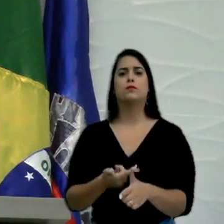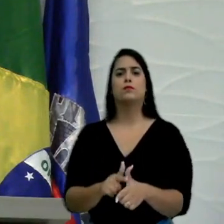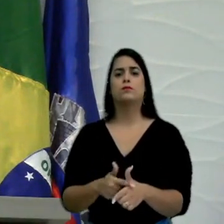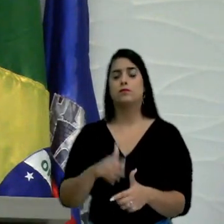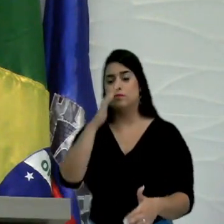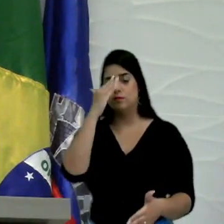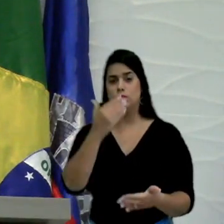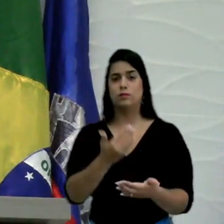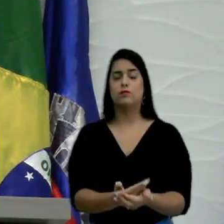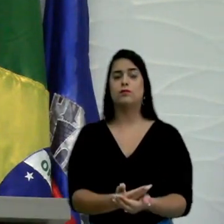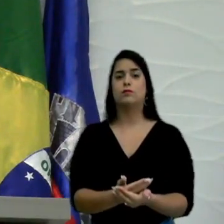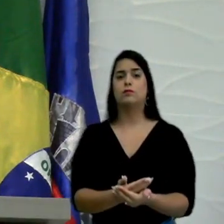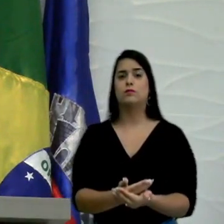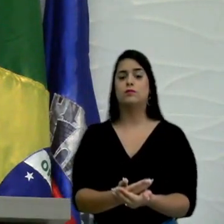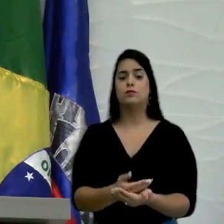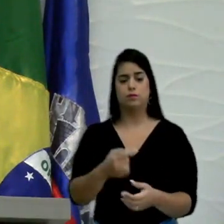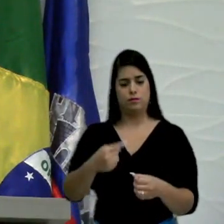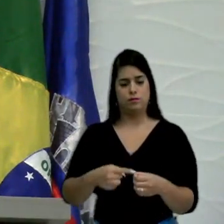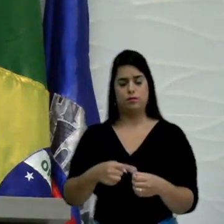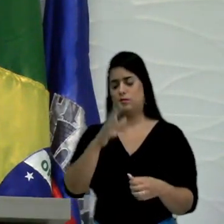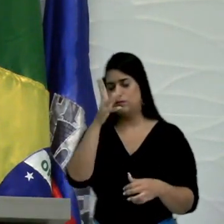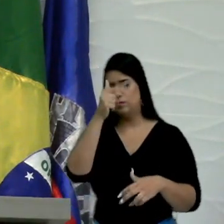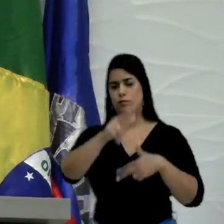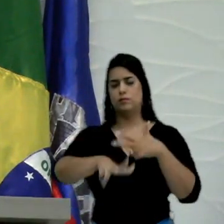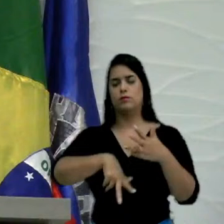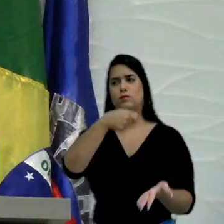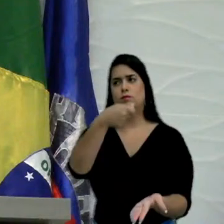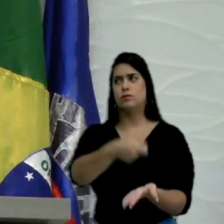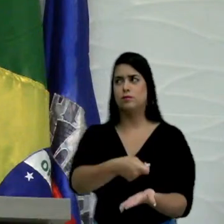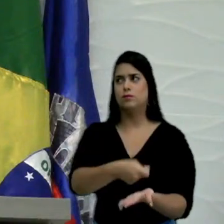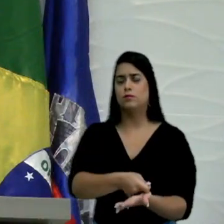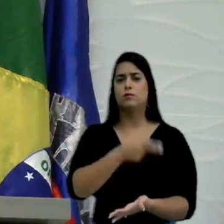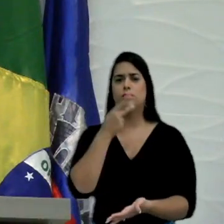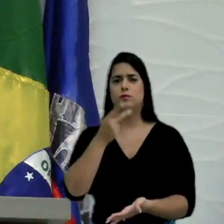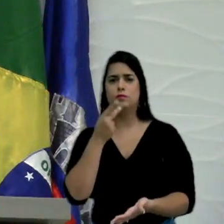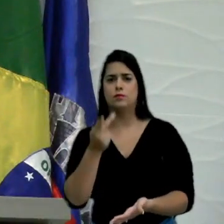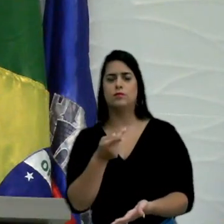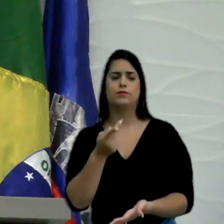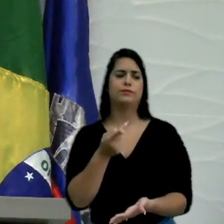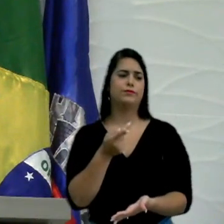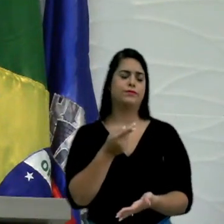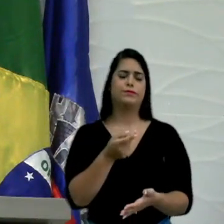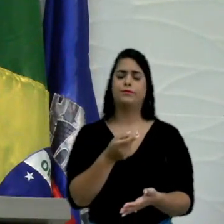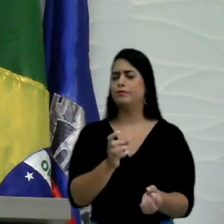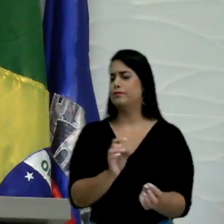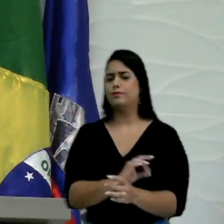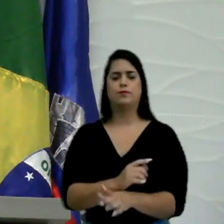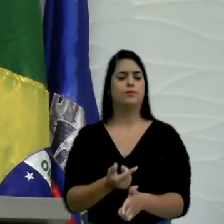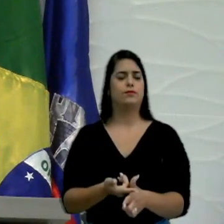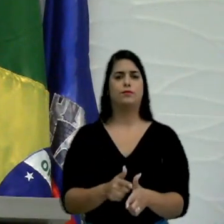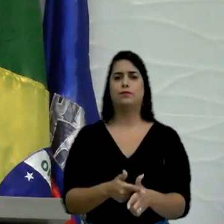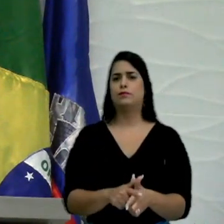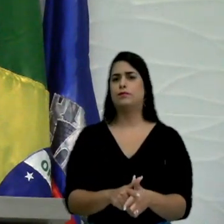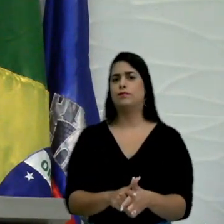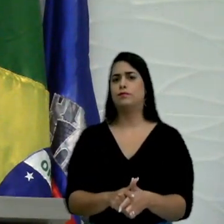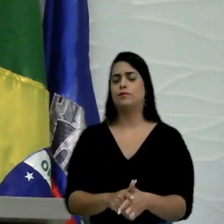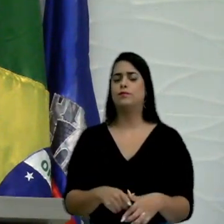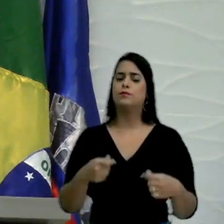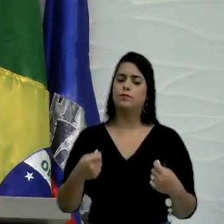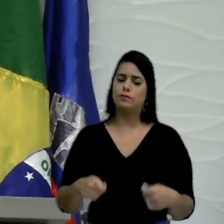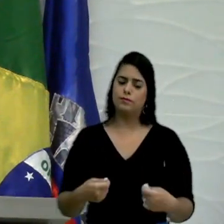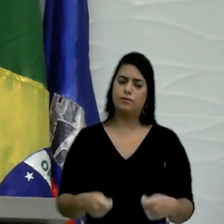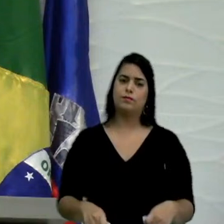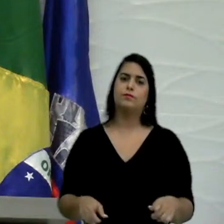é por unanimidade em São Bento do Una que cobrar, falar, não adianta mais. É a gente agir para outras instâncias, juntar